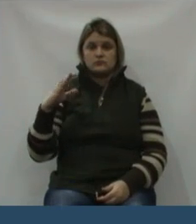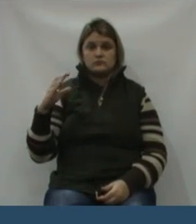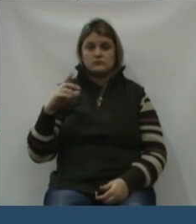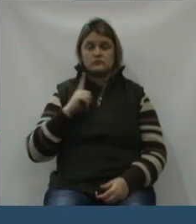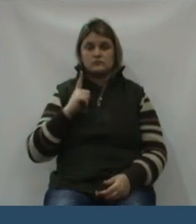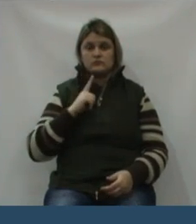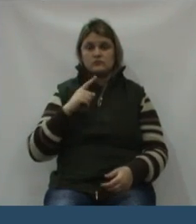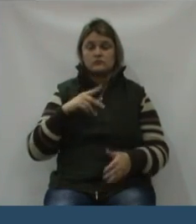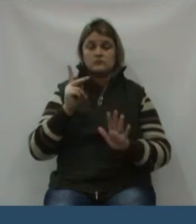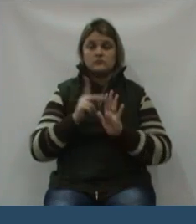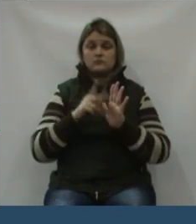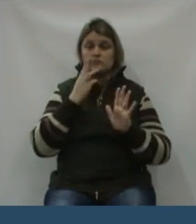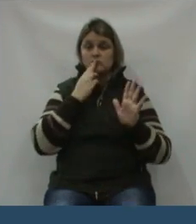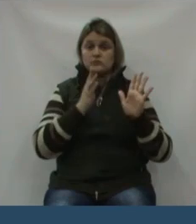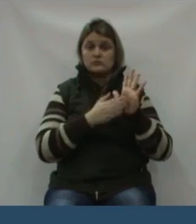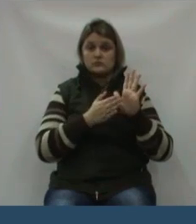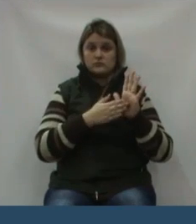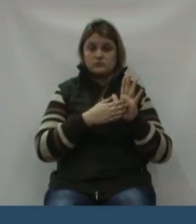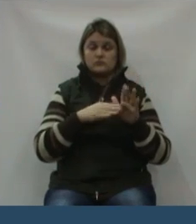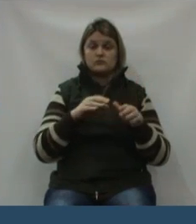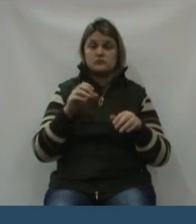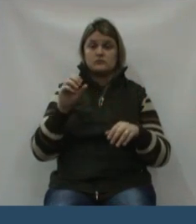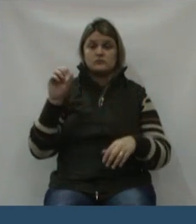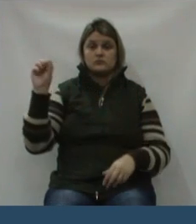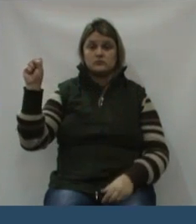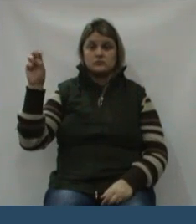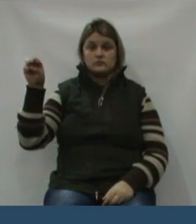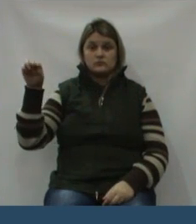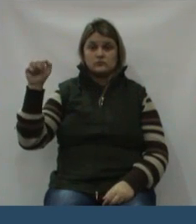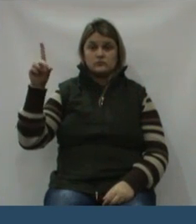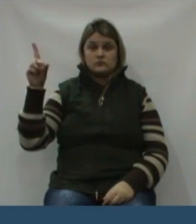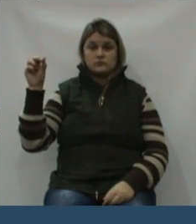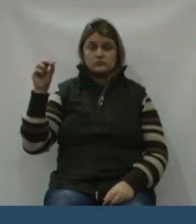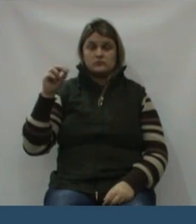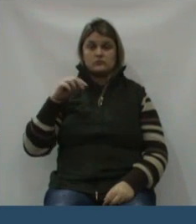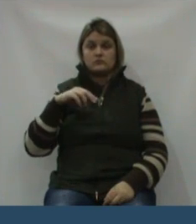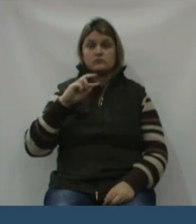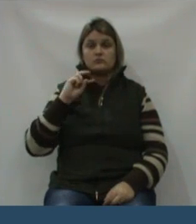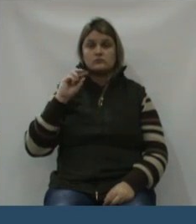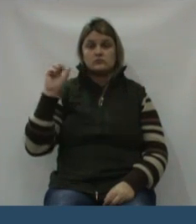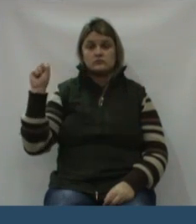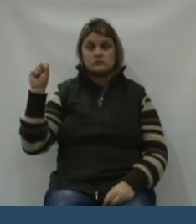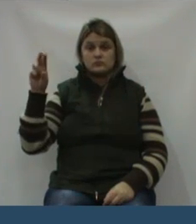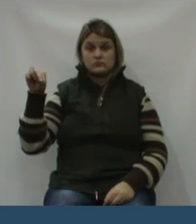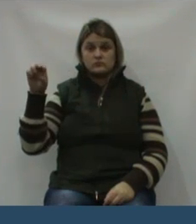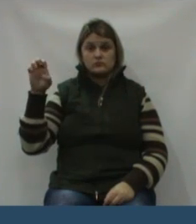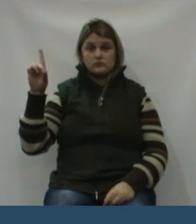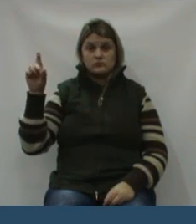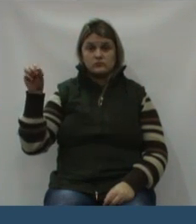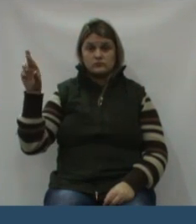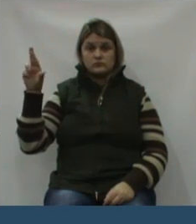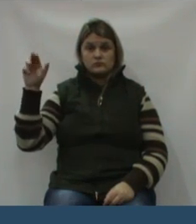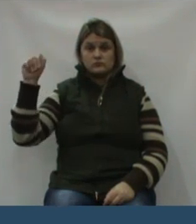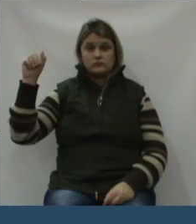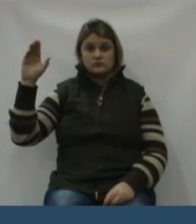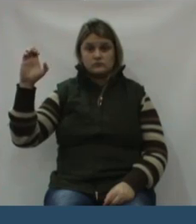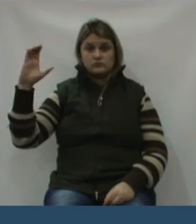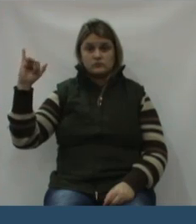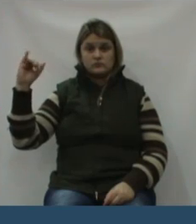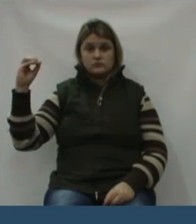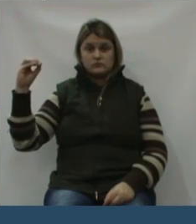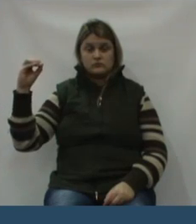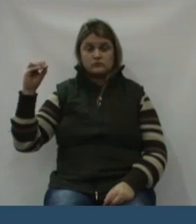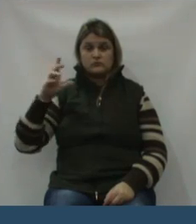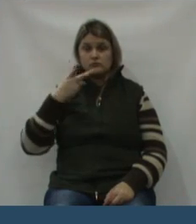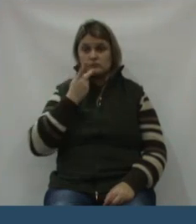proposta de emenda constitucional no Senado Federal, apresentada pelo senador Aécio Neves. O senador Aécio